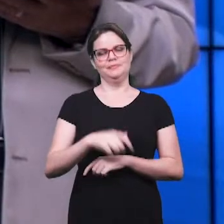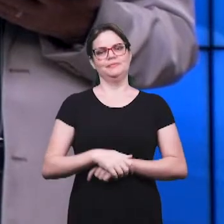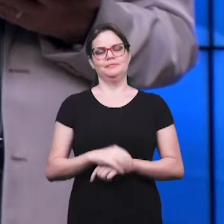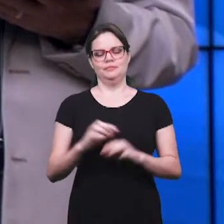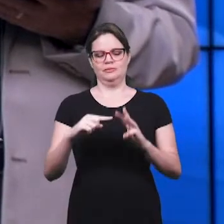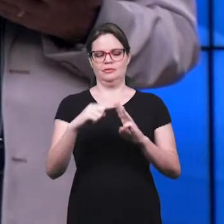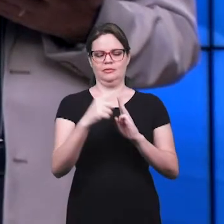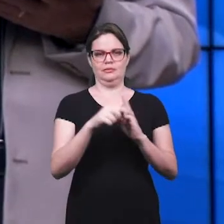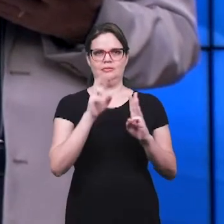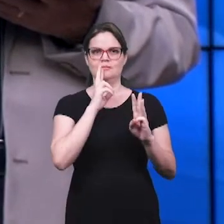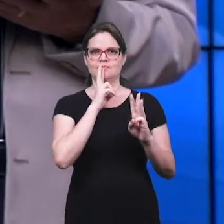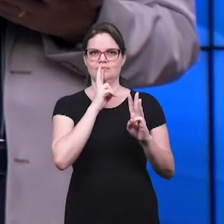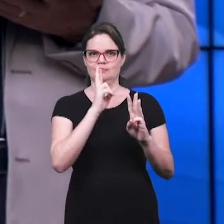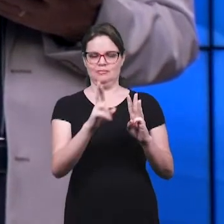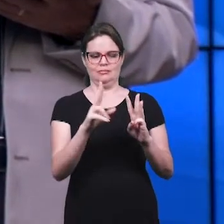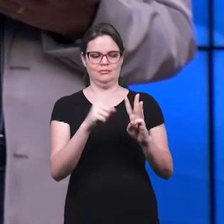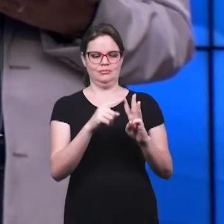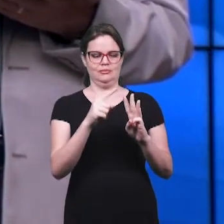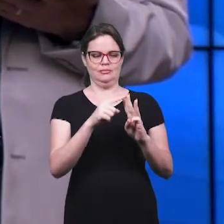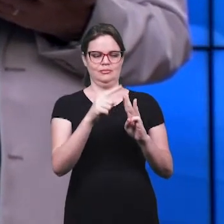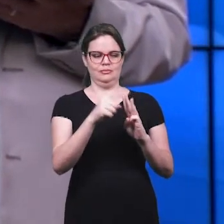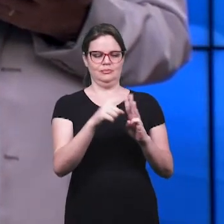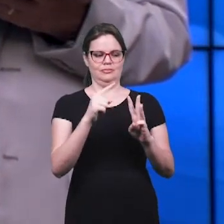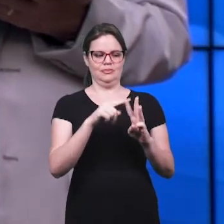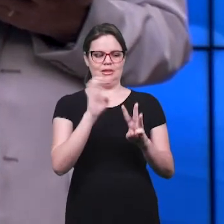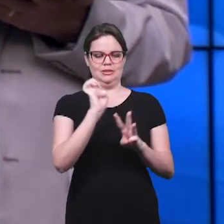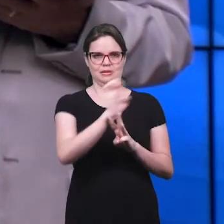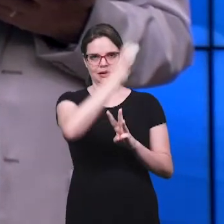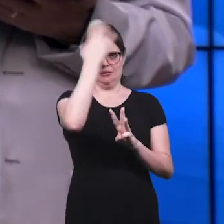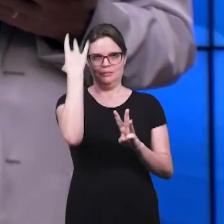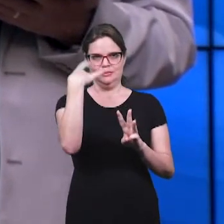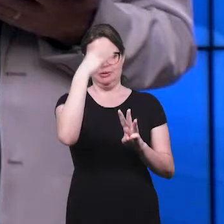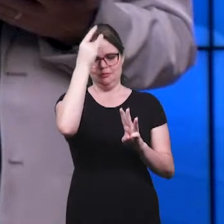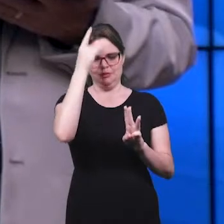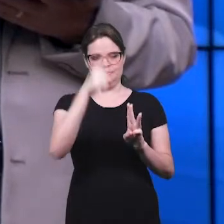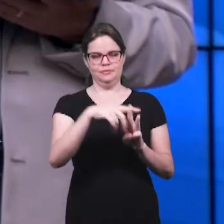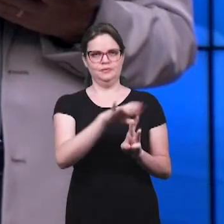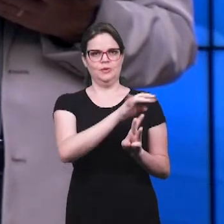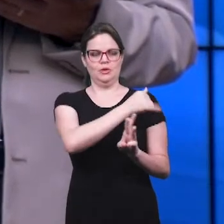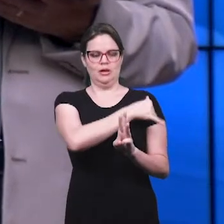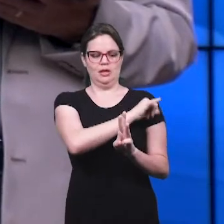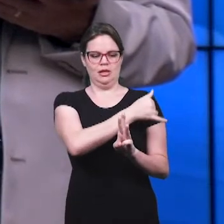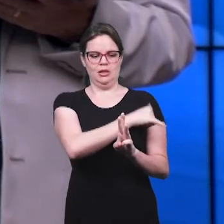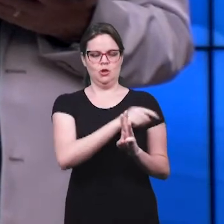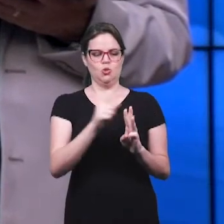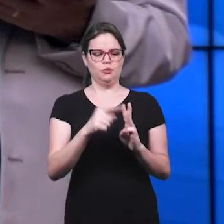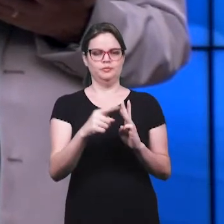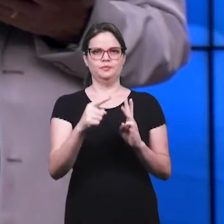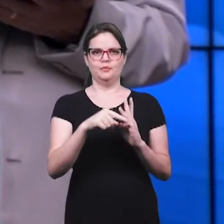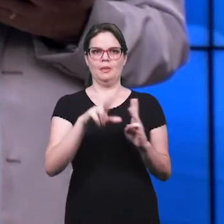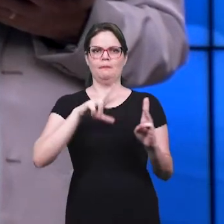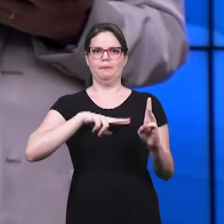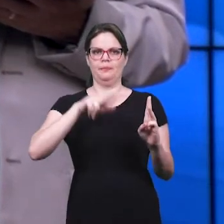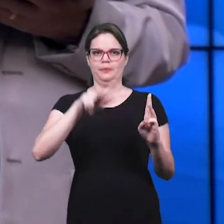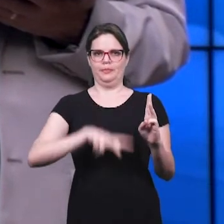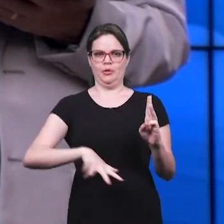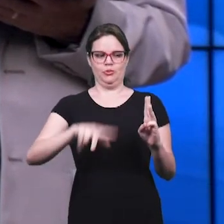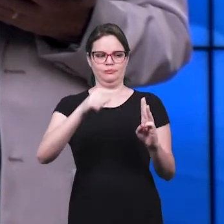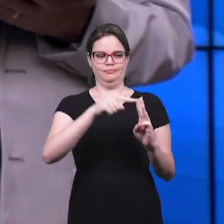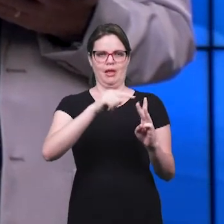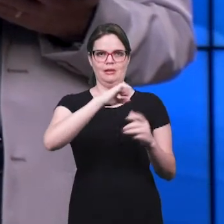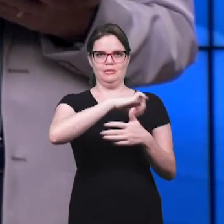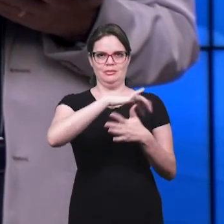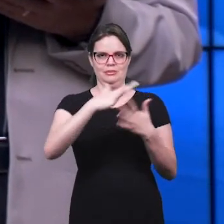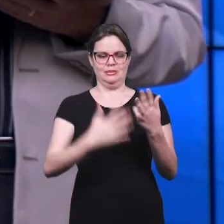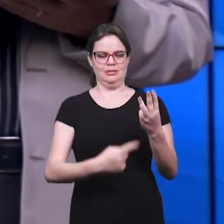3 respostas: o Eliomar Viana, que é jovem, nós temos o Daniel Sarmento, que vai transmitir em Libras, é um